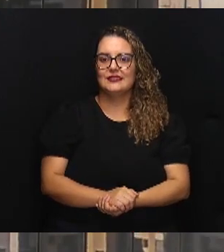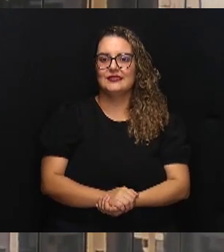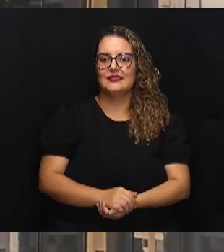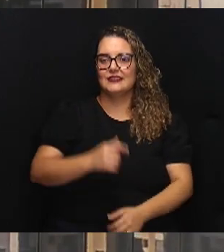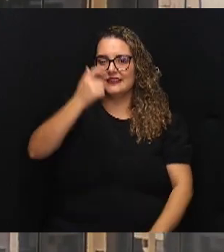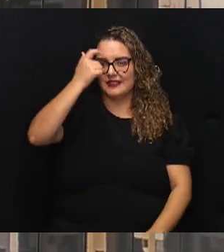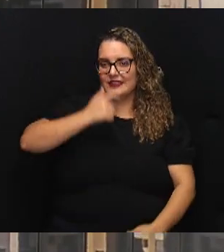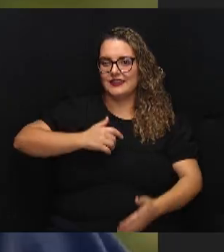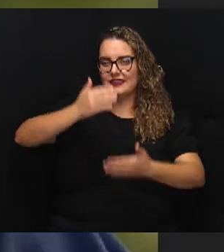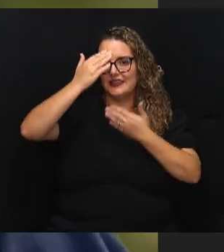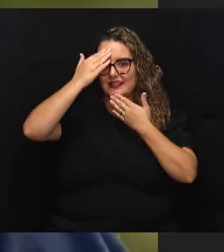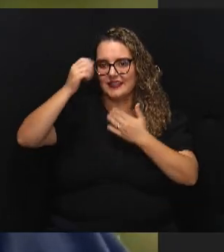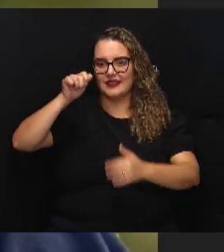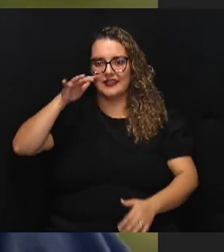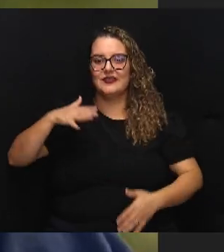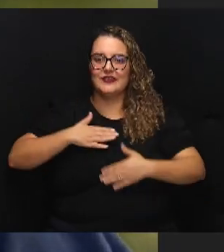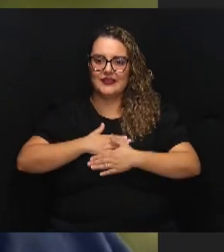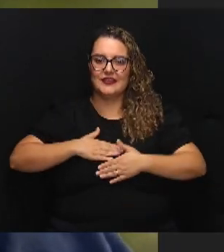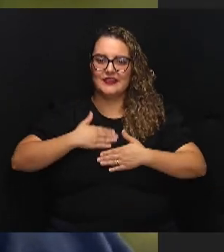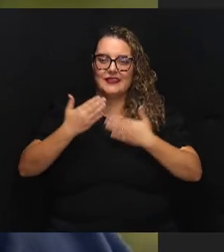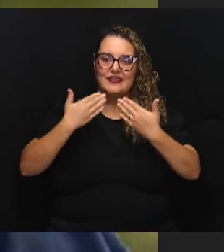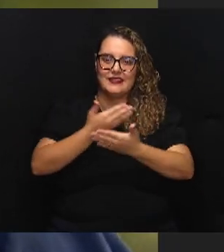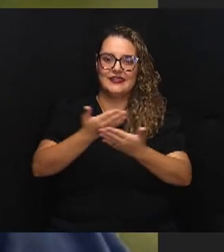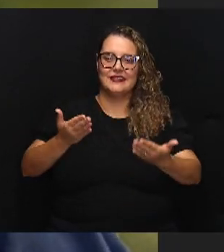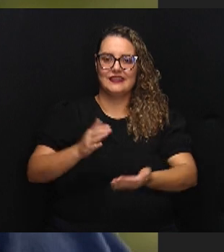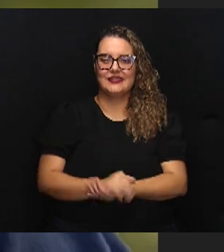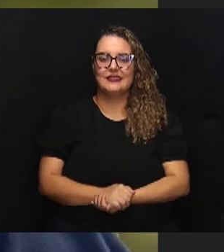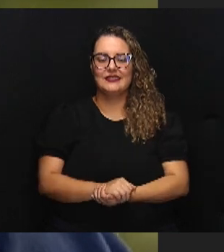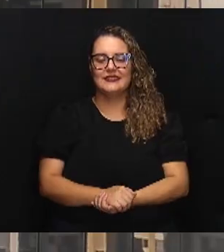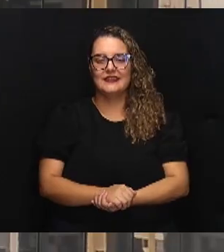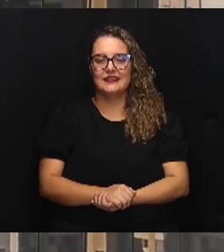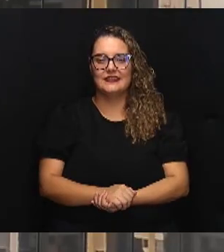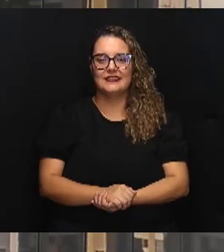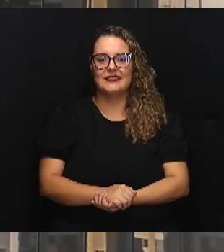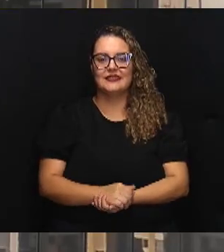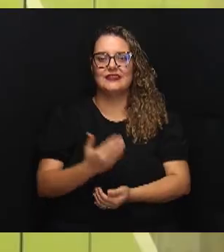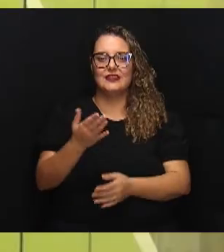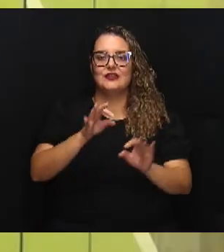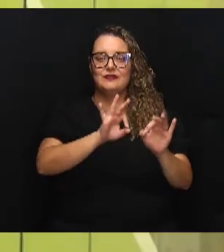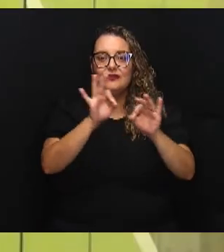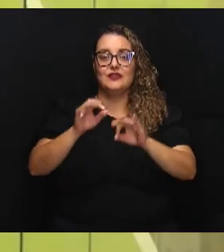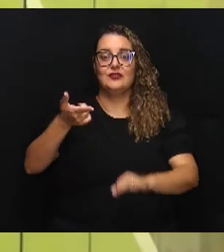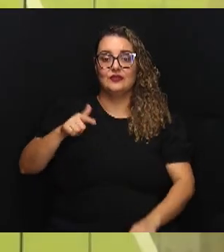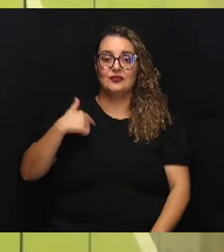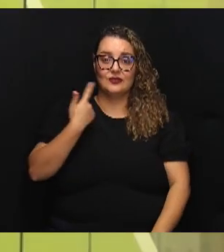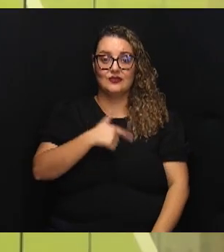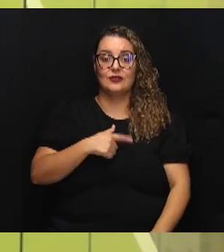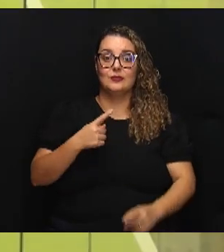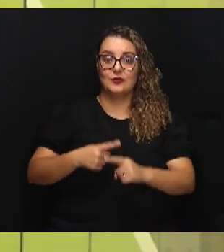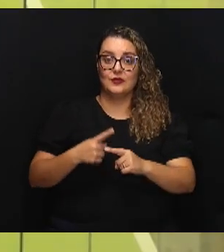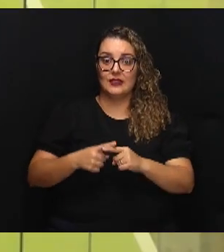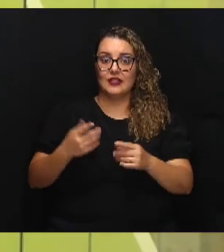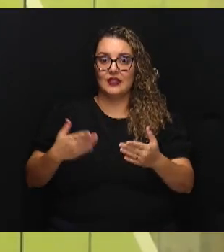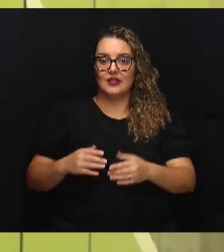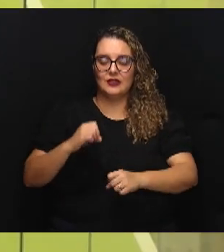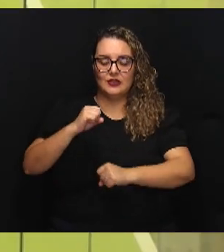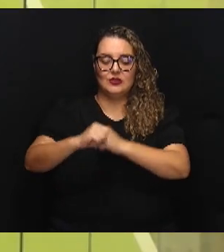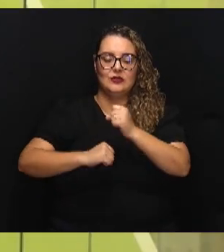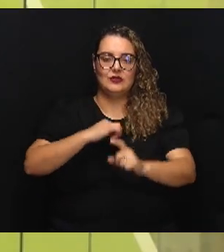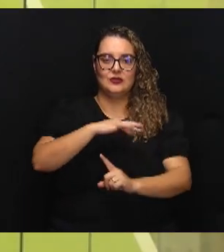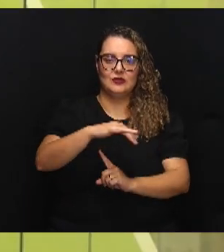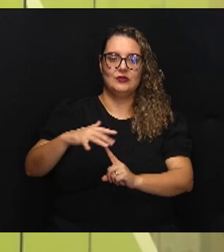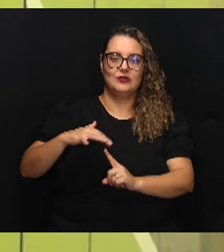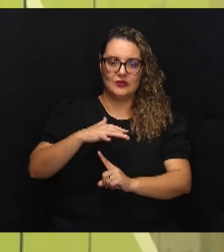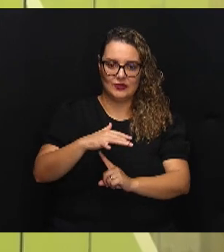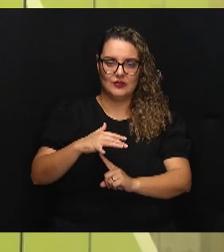Eu que agradeço. Foi um prazer falar com vocês. Para você que nos assiste, continue com a gente, porque agora é hora daquele giro